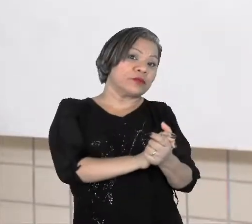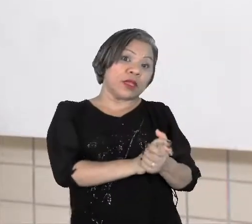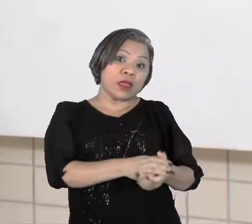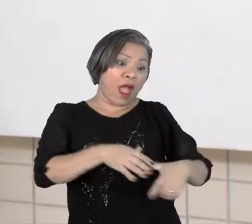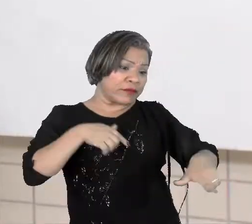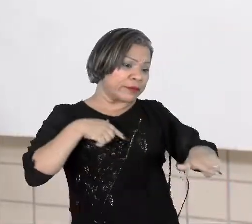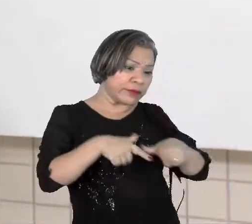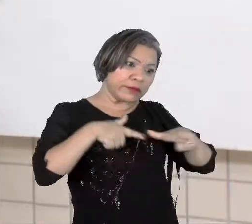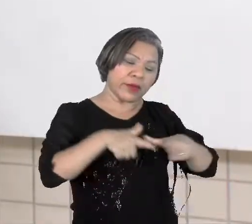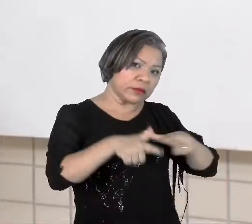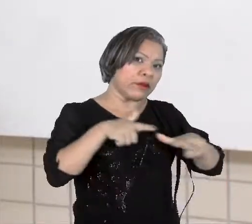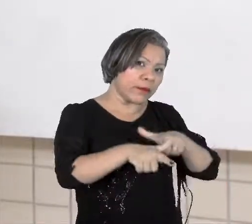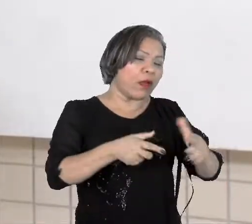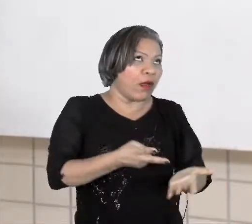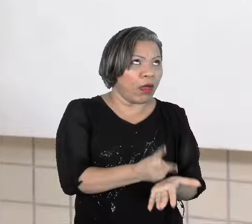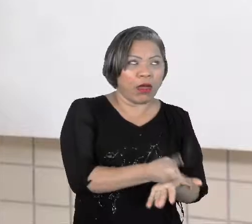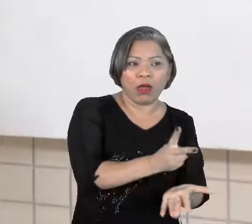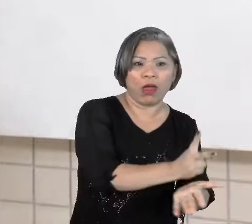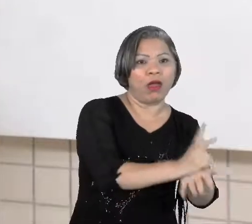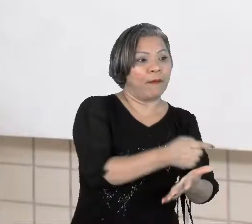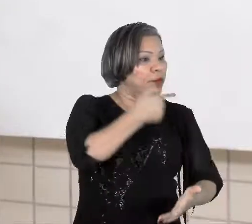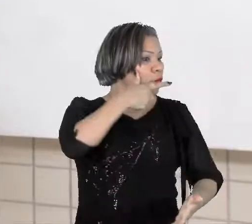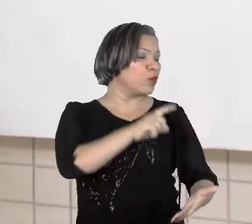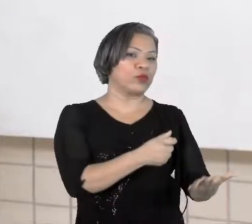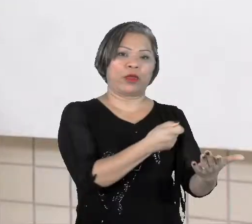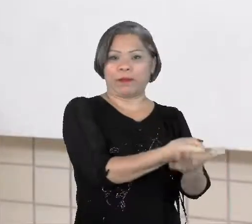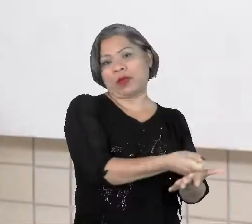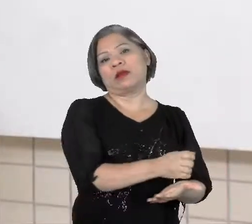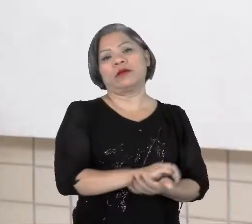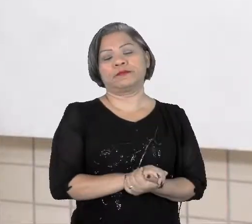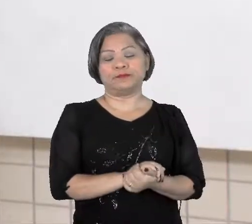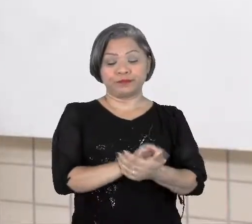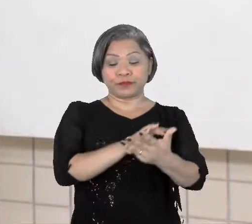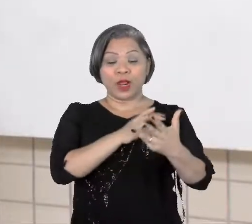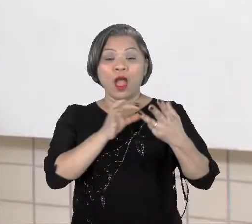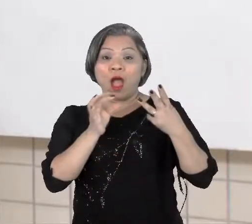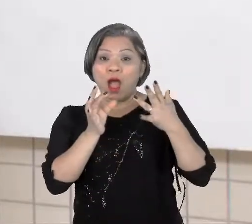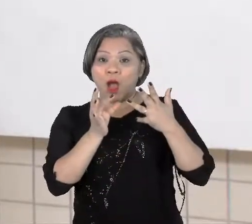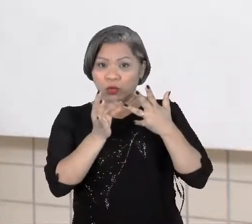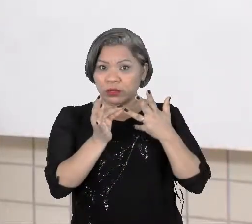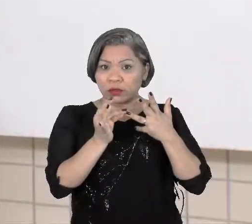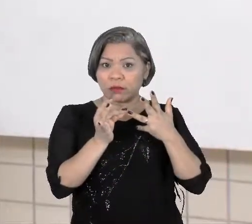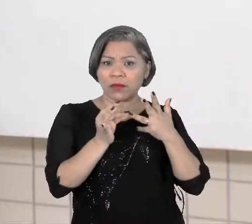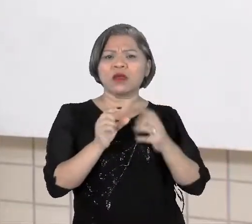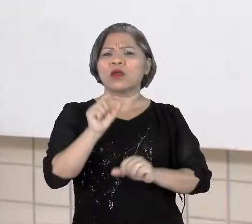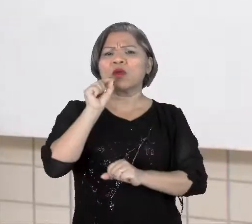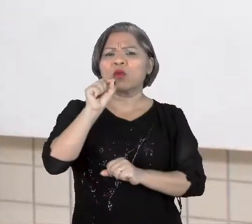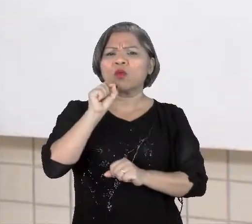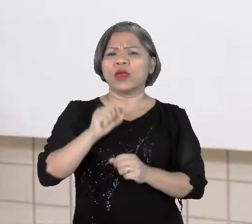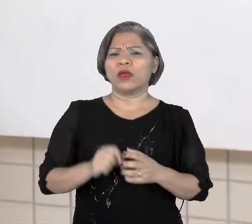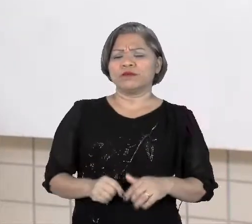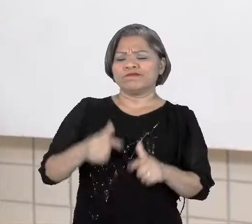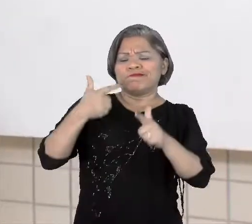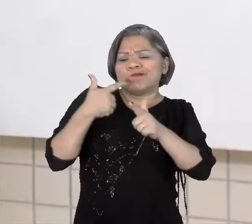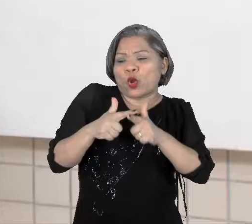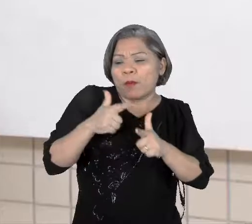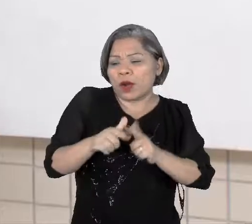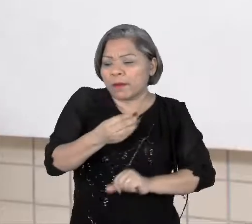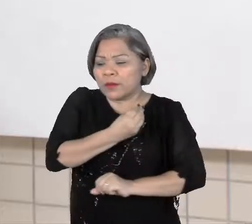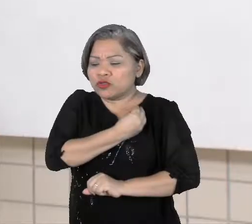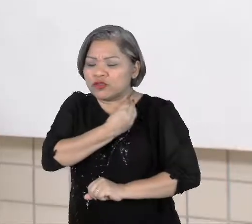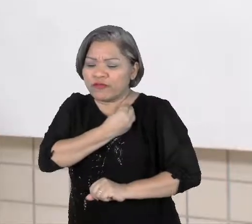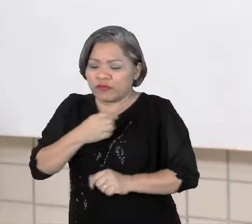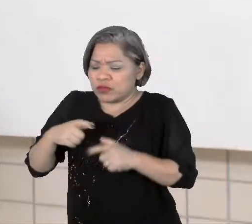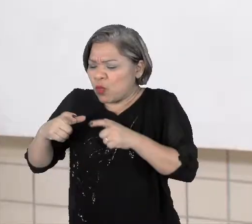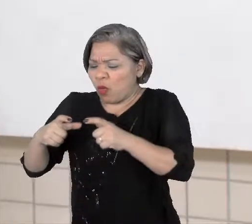perpétuo. Bom, outra característica sobre o trabalho escravo contemporâneo são as condições degradantes. Lembrando que